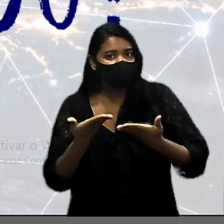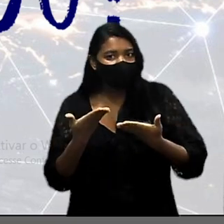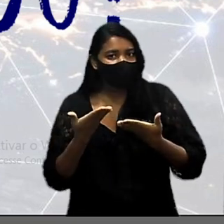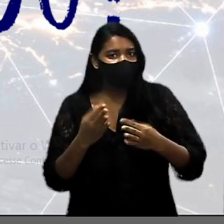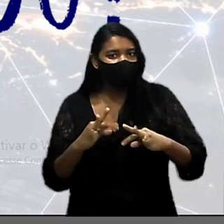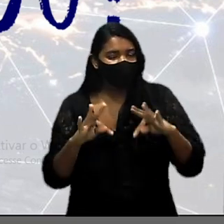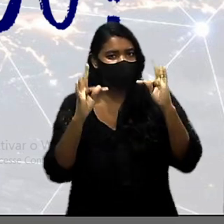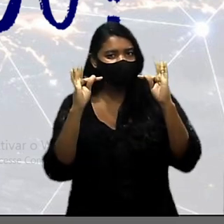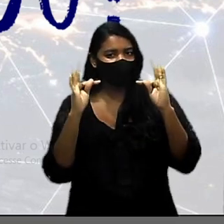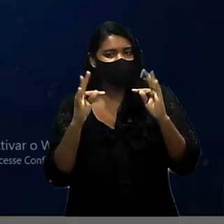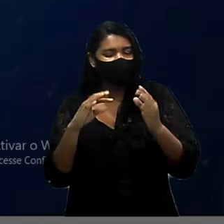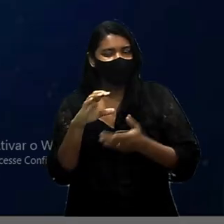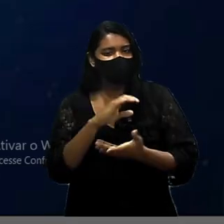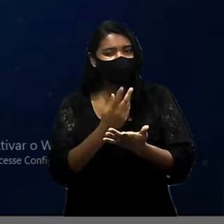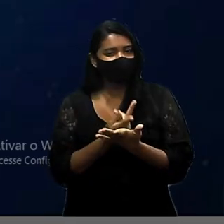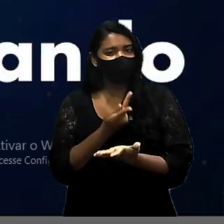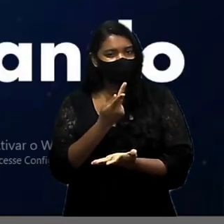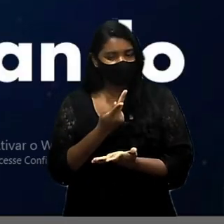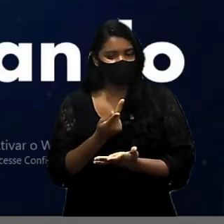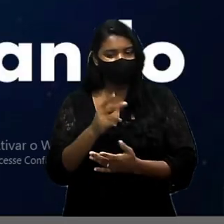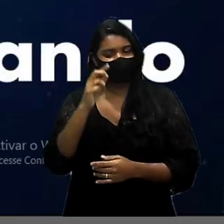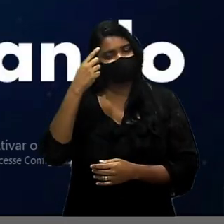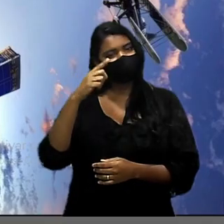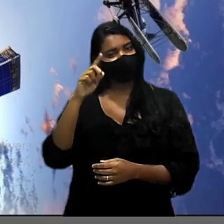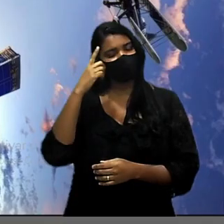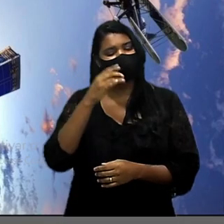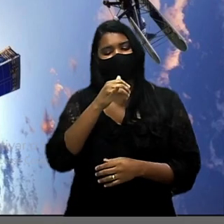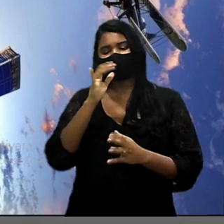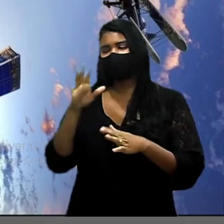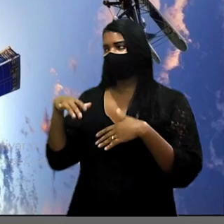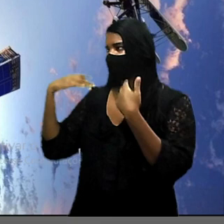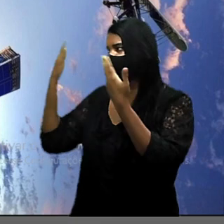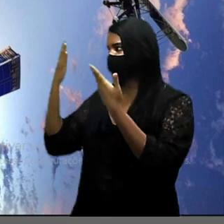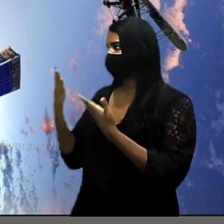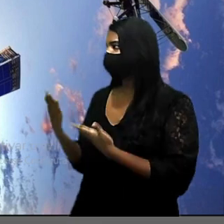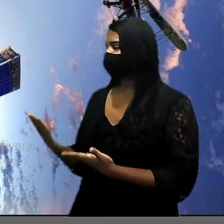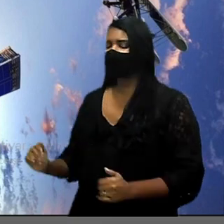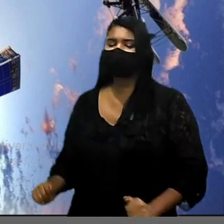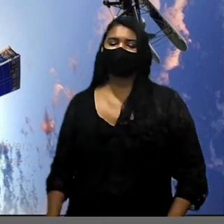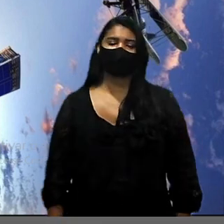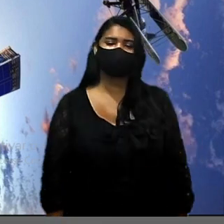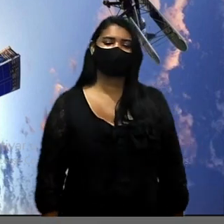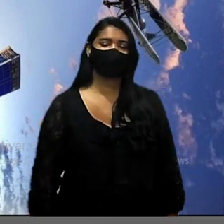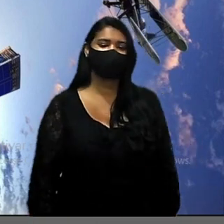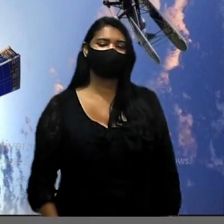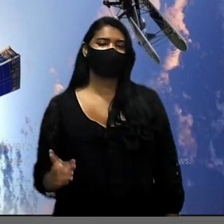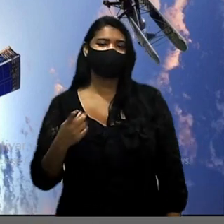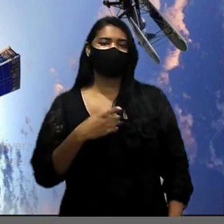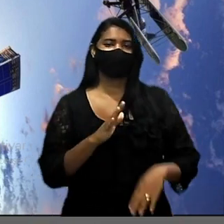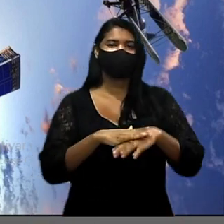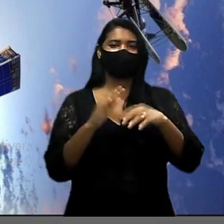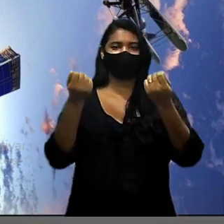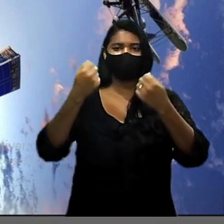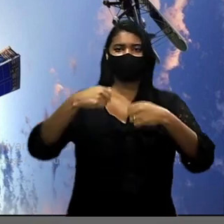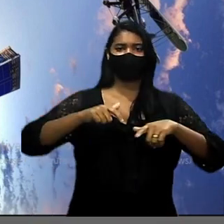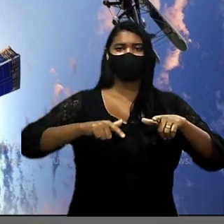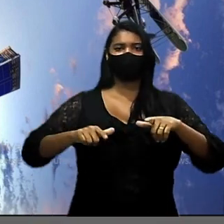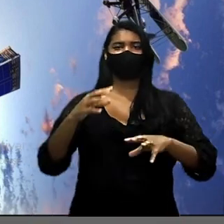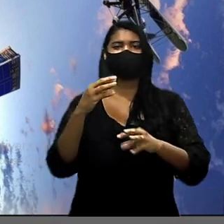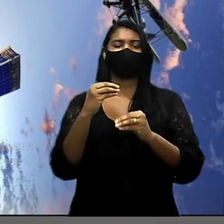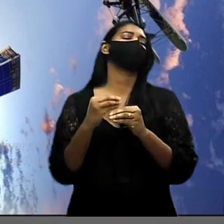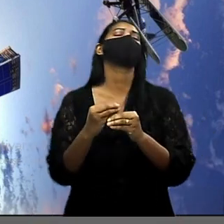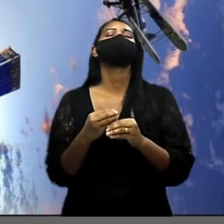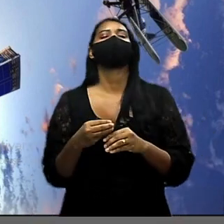que está acontecendo hoje em dia, tá certo? Então, para que a gente possa trabalhar em